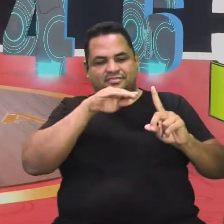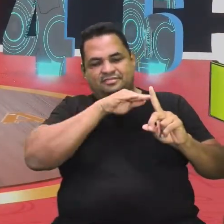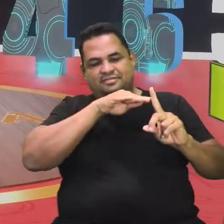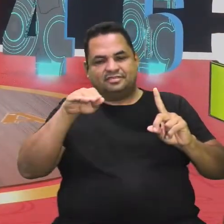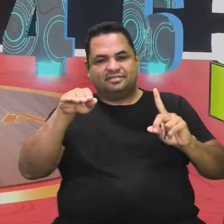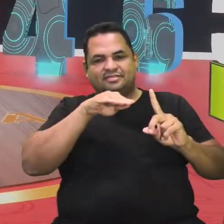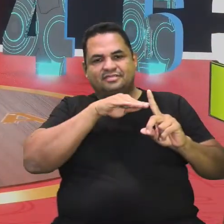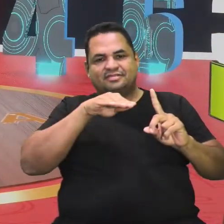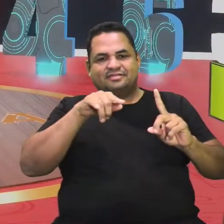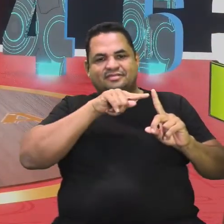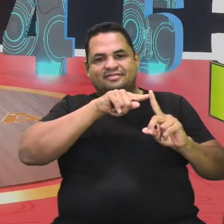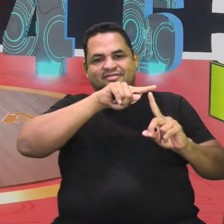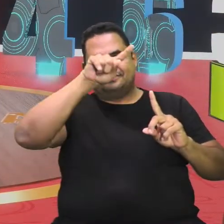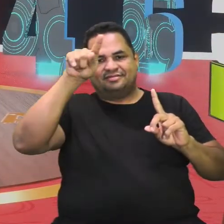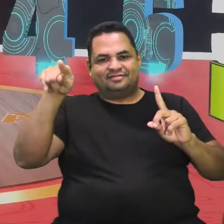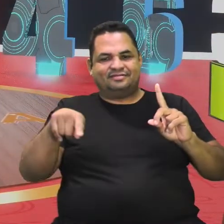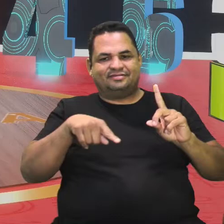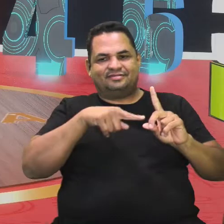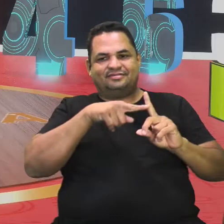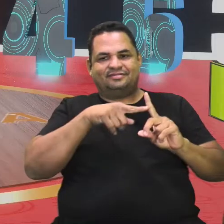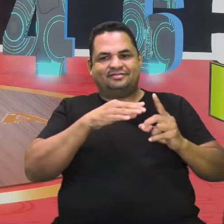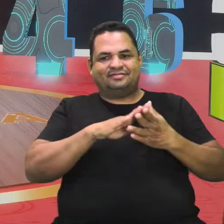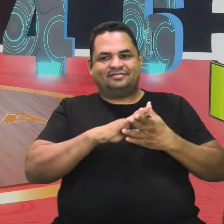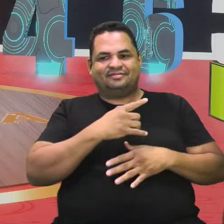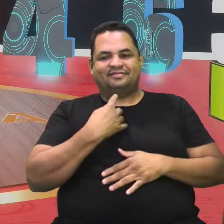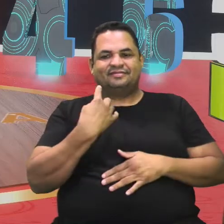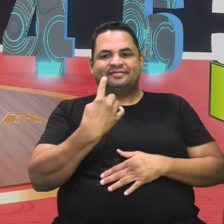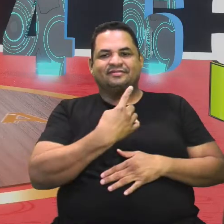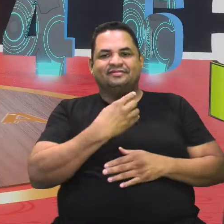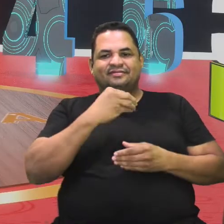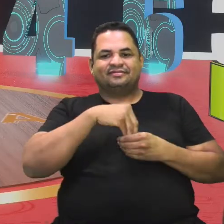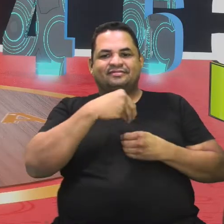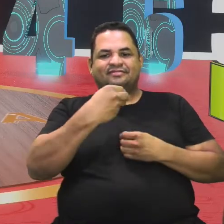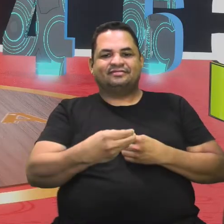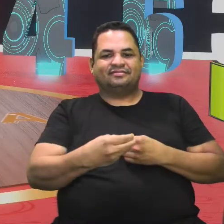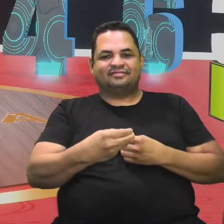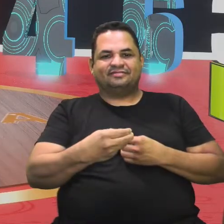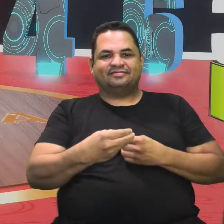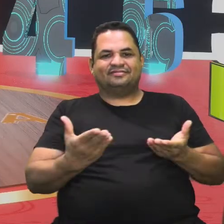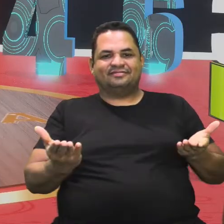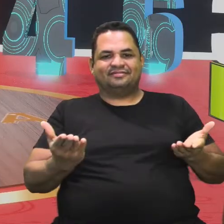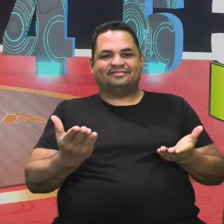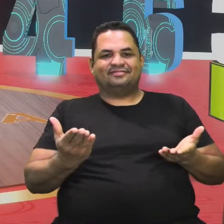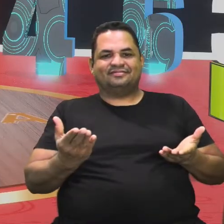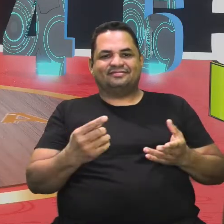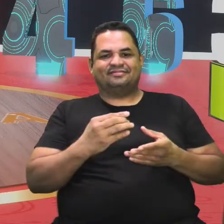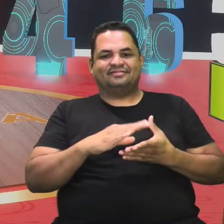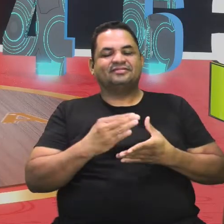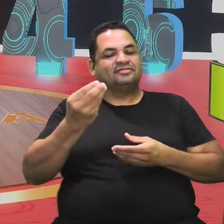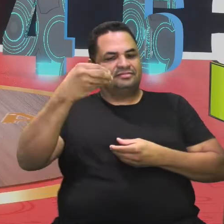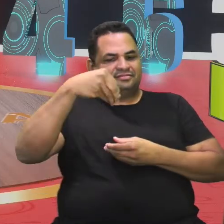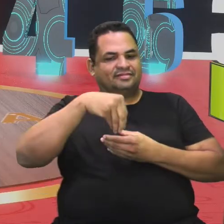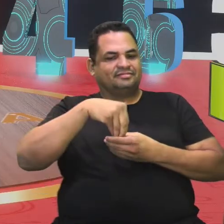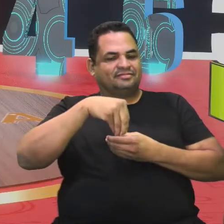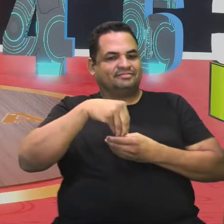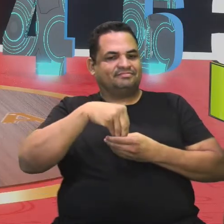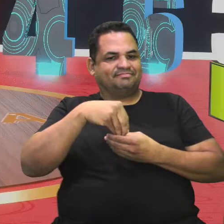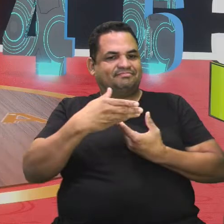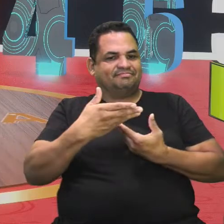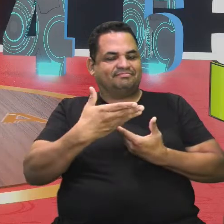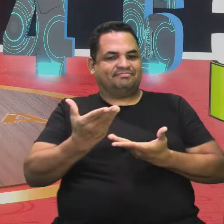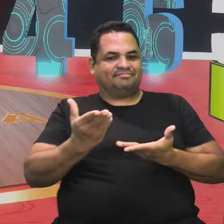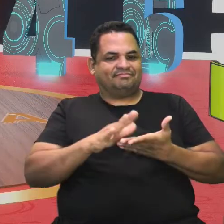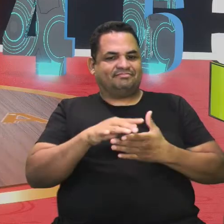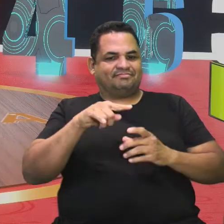reta e circunferência. Nós estamos como aqui? Nós estamos externo, interno, tangente? Nós estamos internos, né?